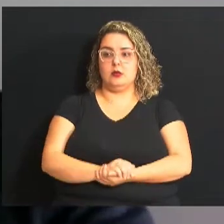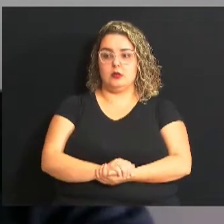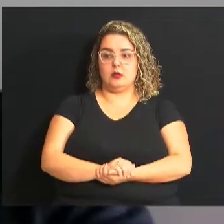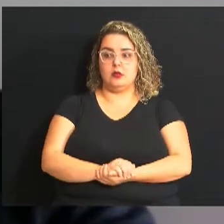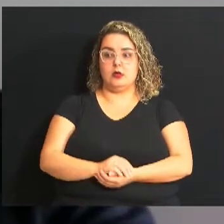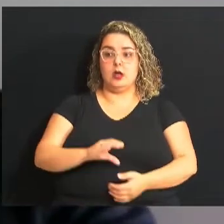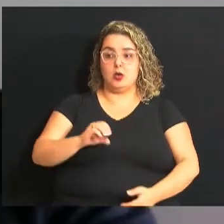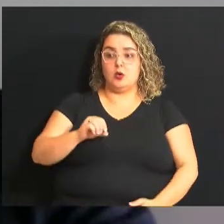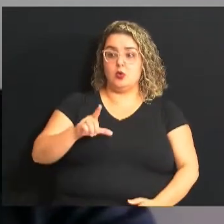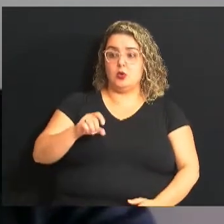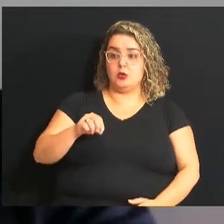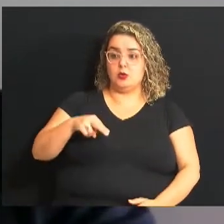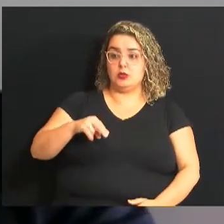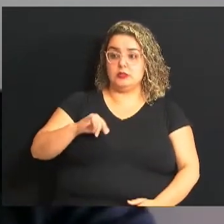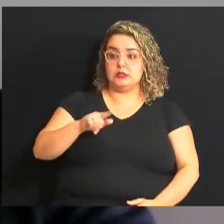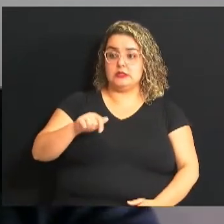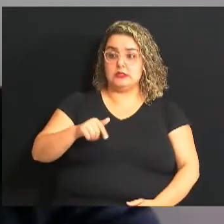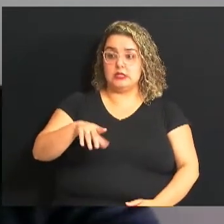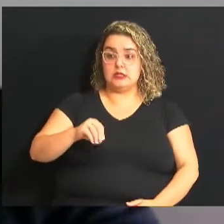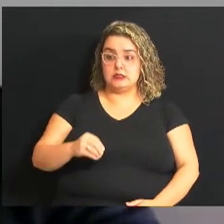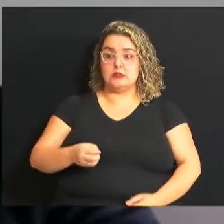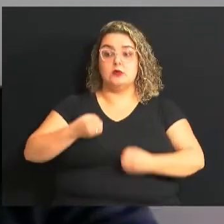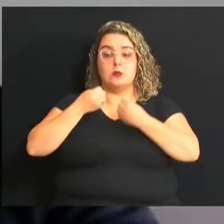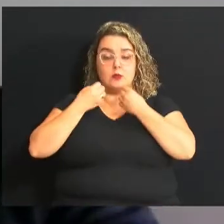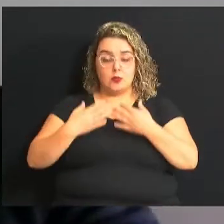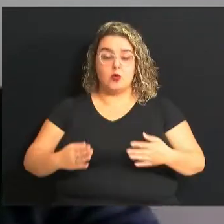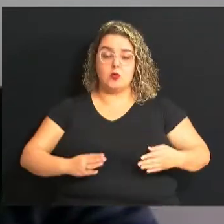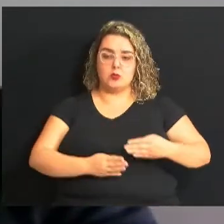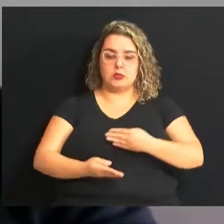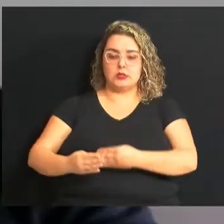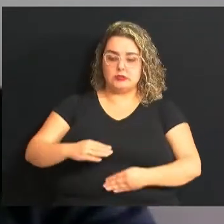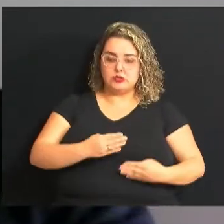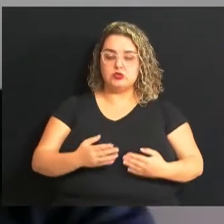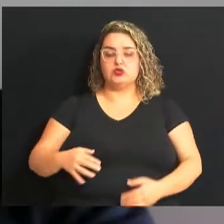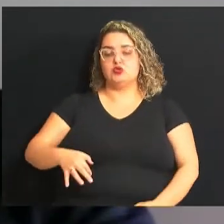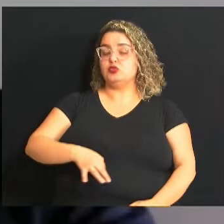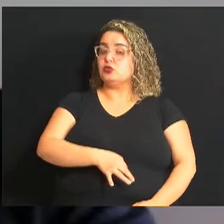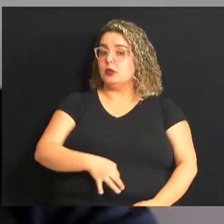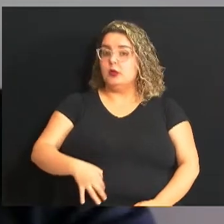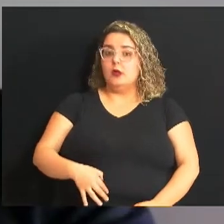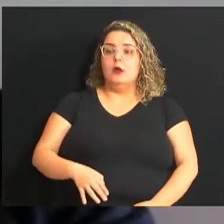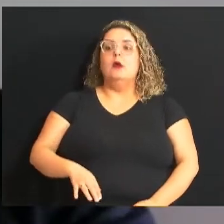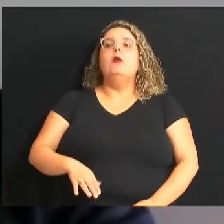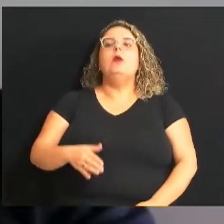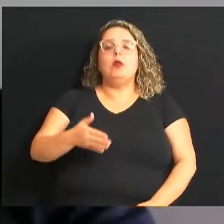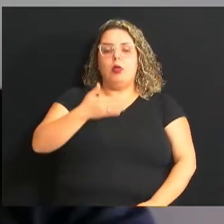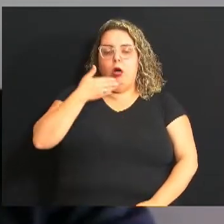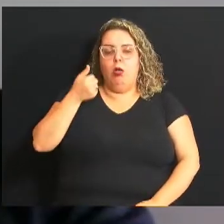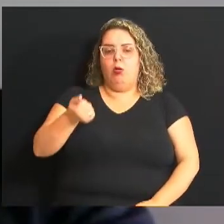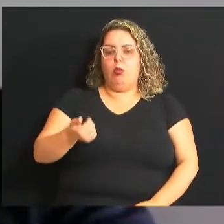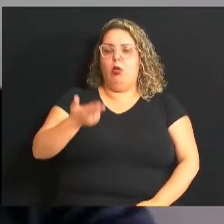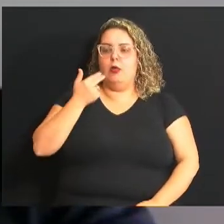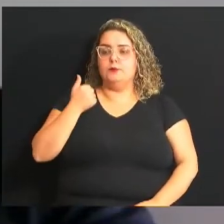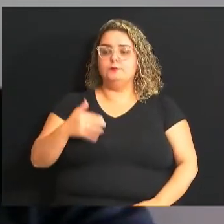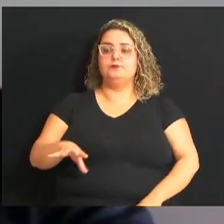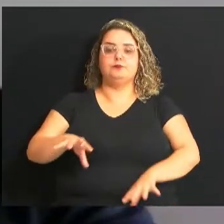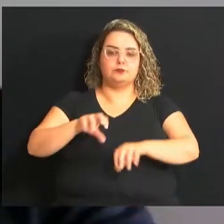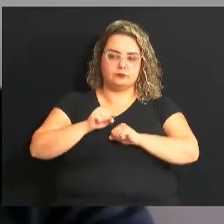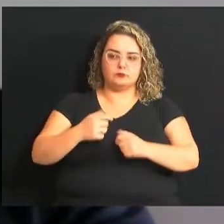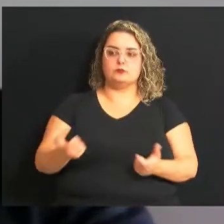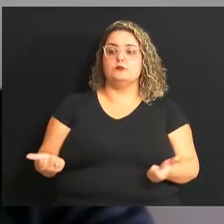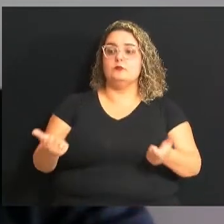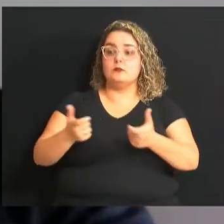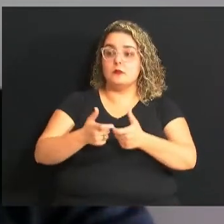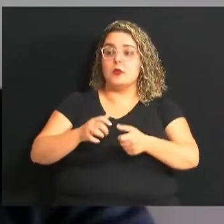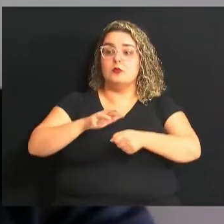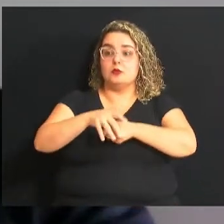colonização das bactérias boas do intestino. Com isso, melhora a absorção de nutrientes, aumenta a imunidade, diminui a inflamação do